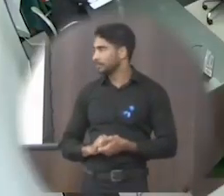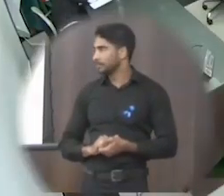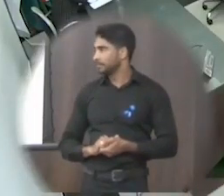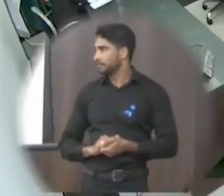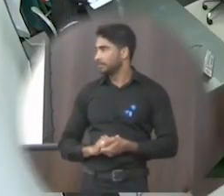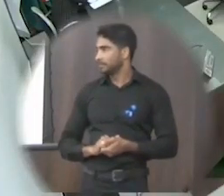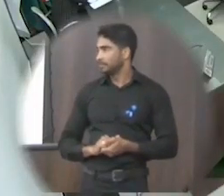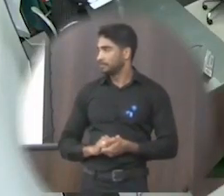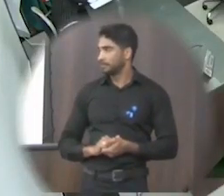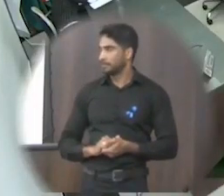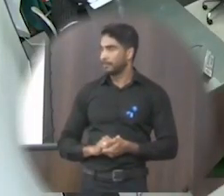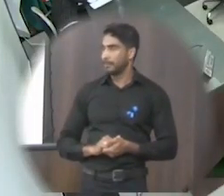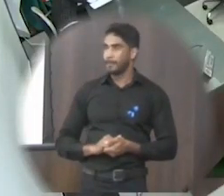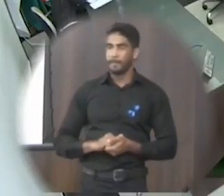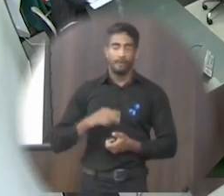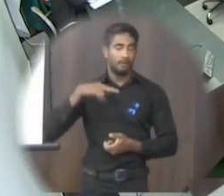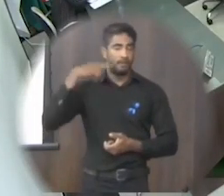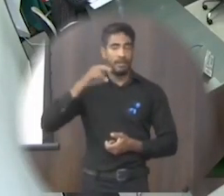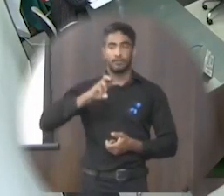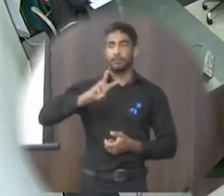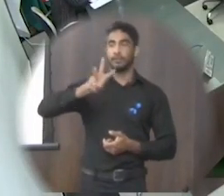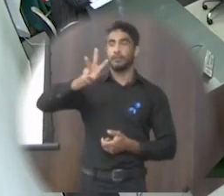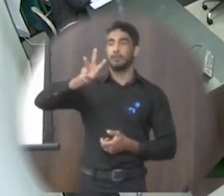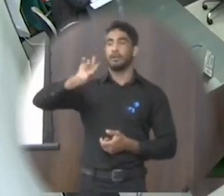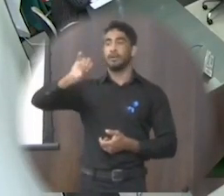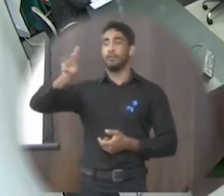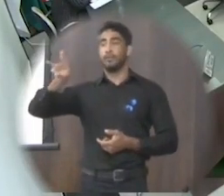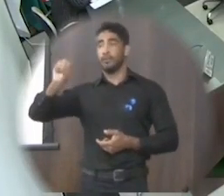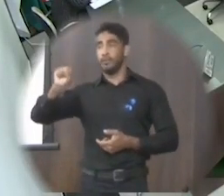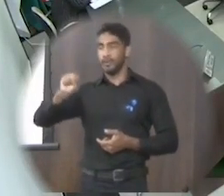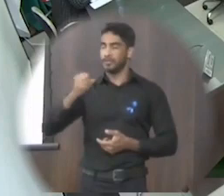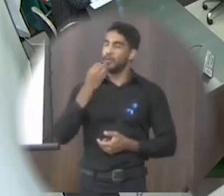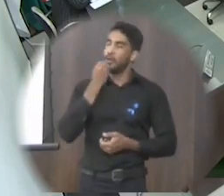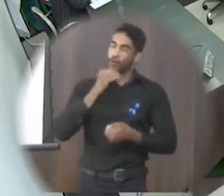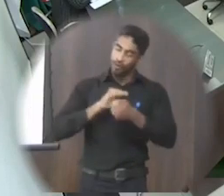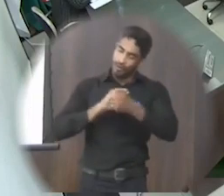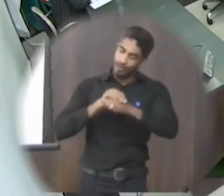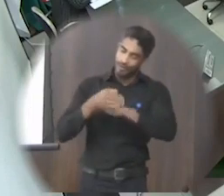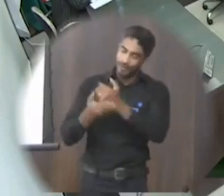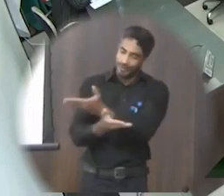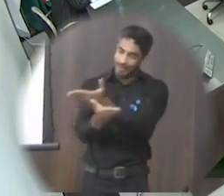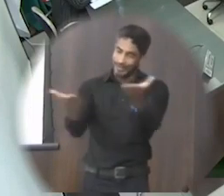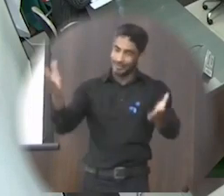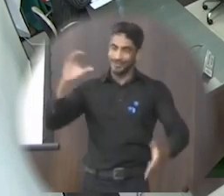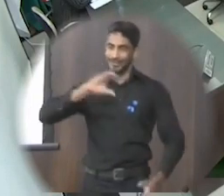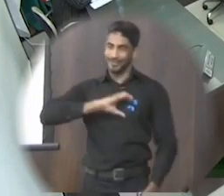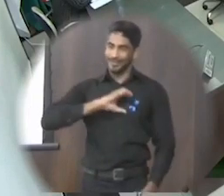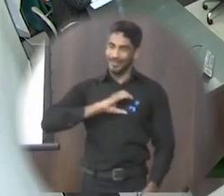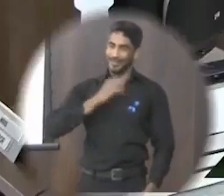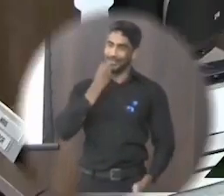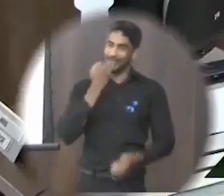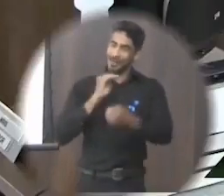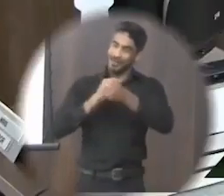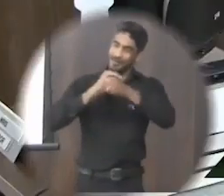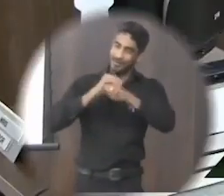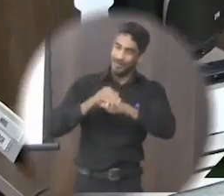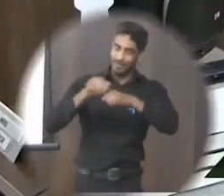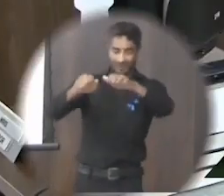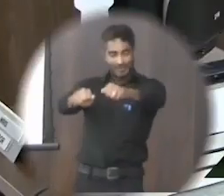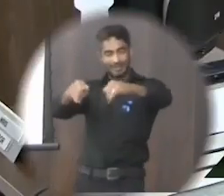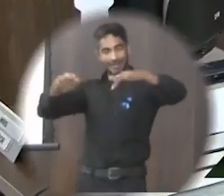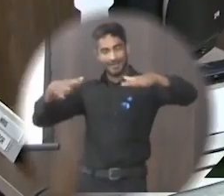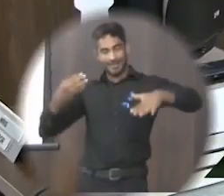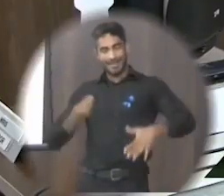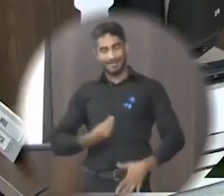Presidente. Vereador Willis. Boa noite, nobres colegas, boa noite, plateia aqui presente,